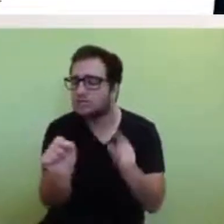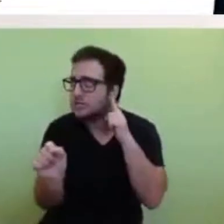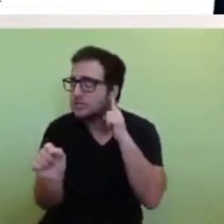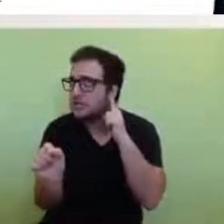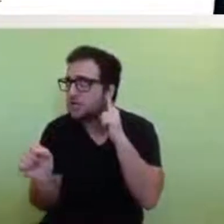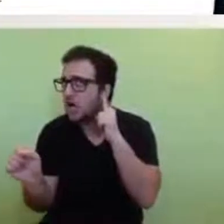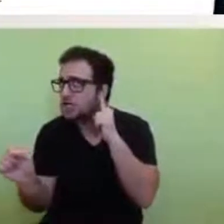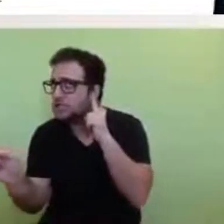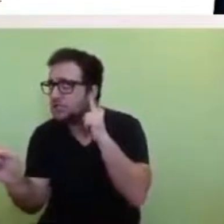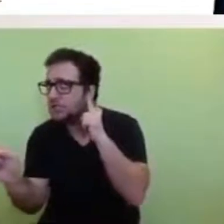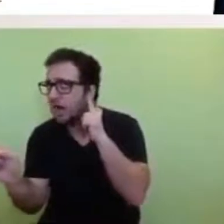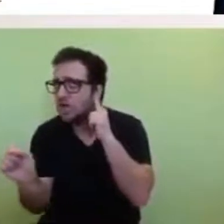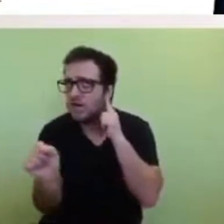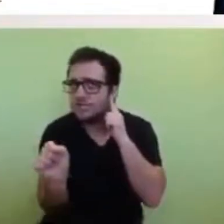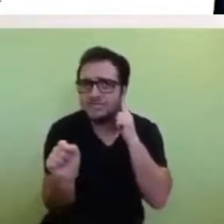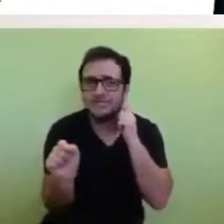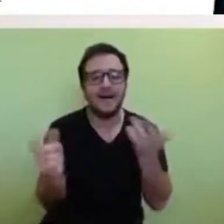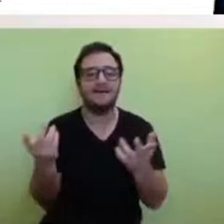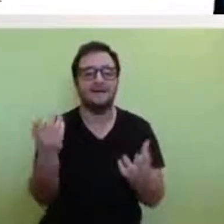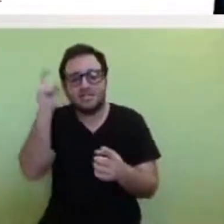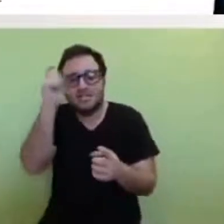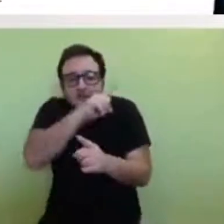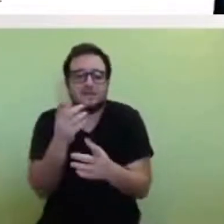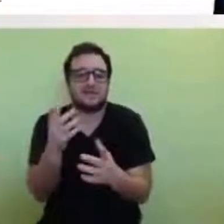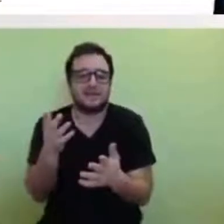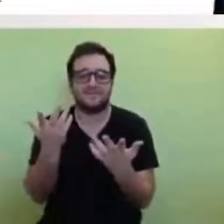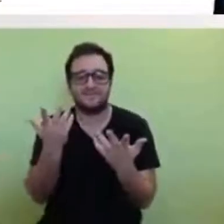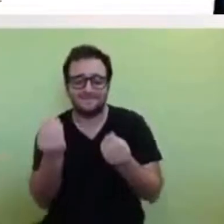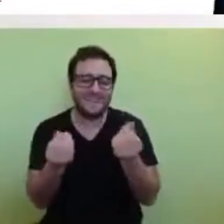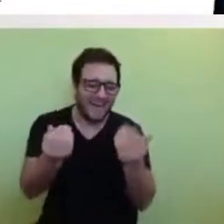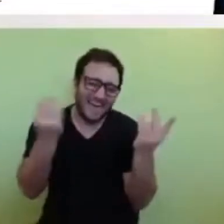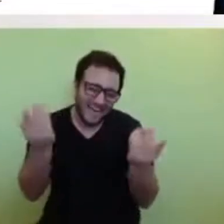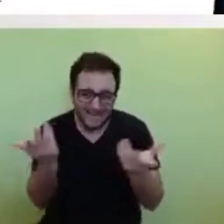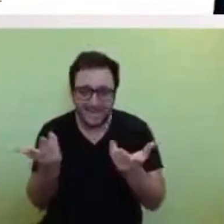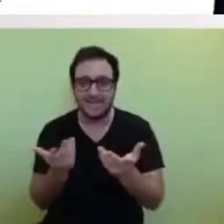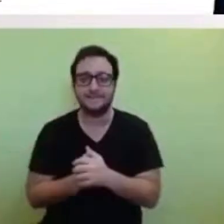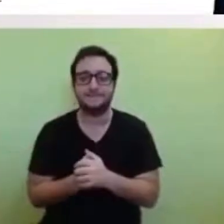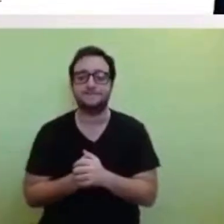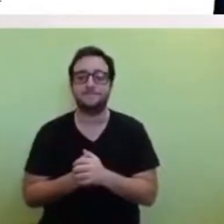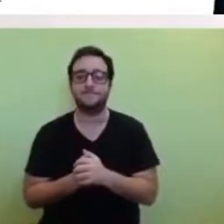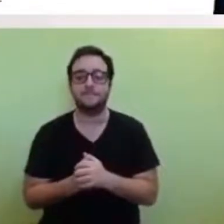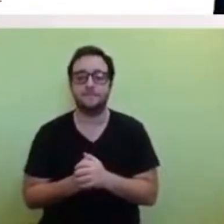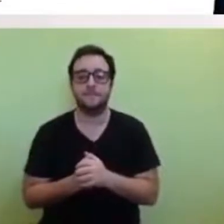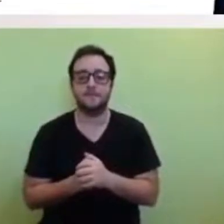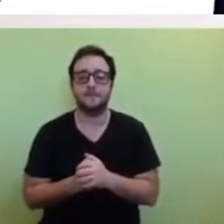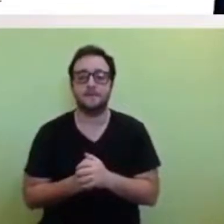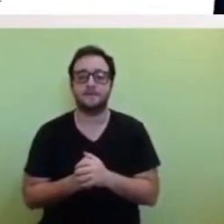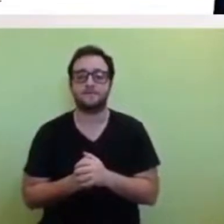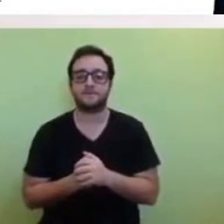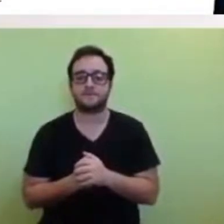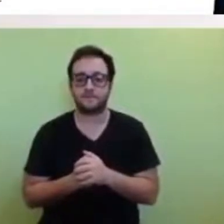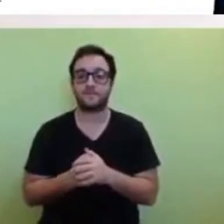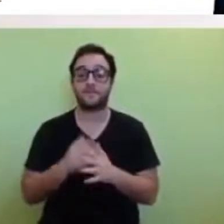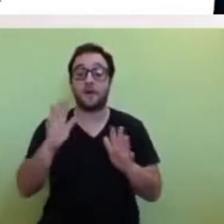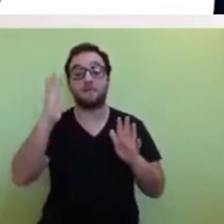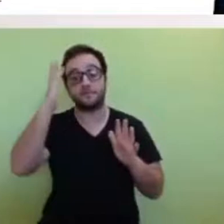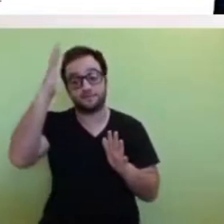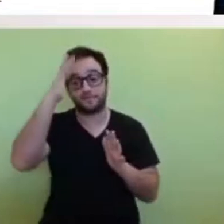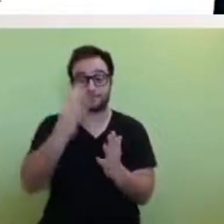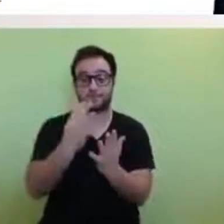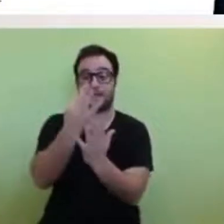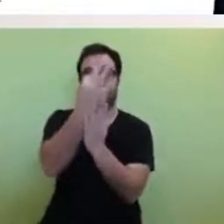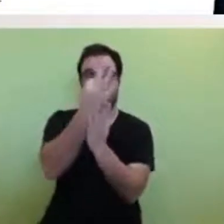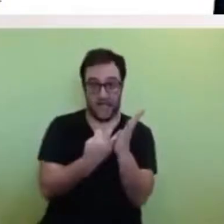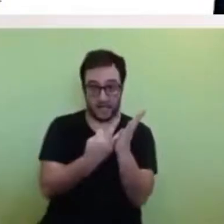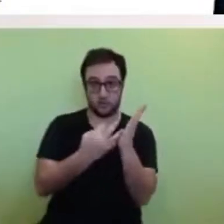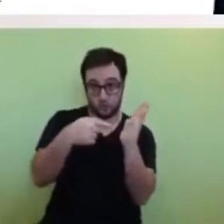ouvir. Então, eu coloquei aí essa pequena tabela sobre questões de texto e áudio, por